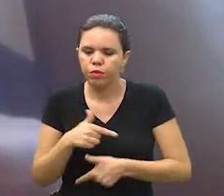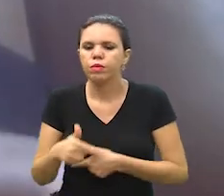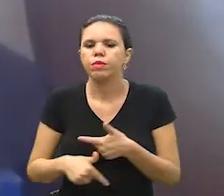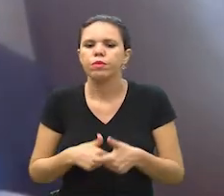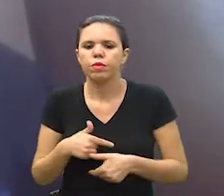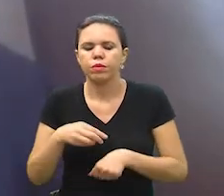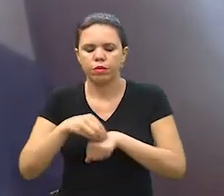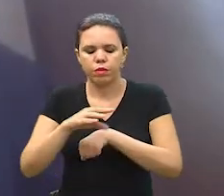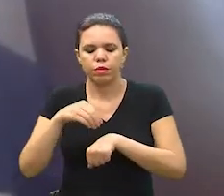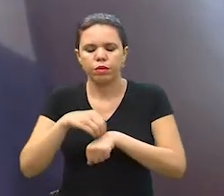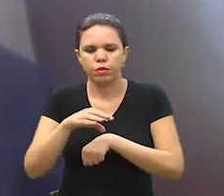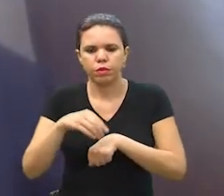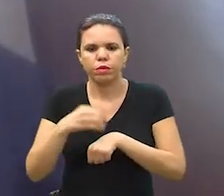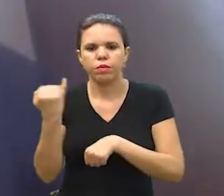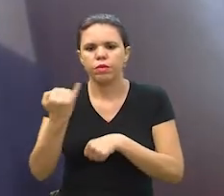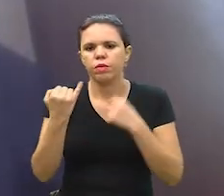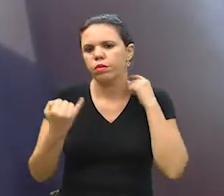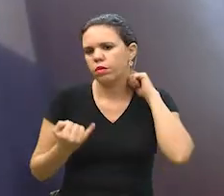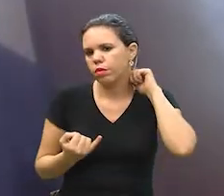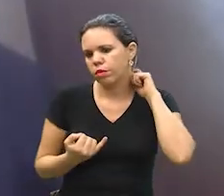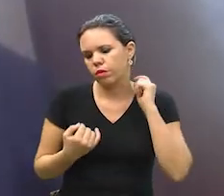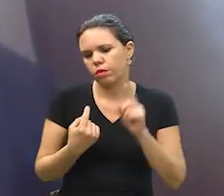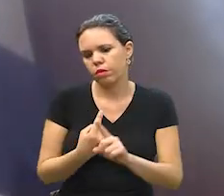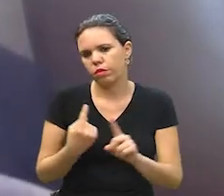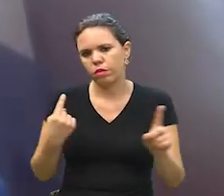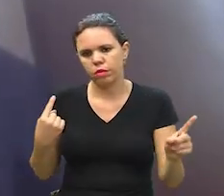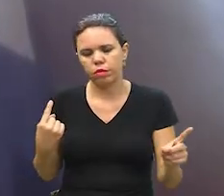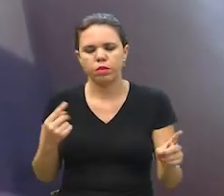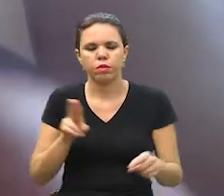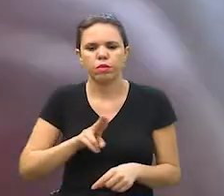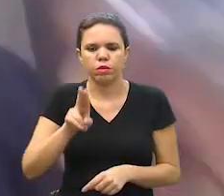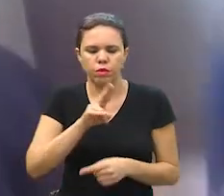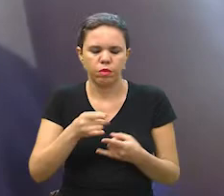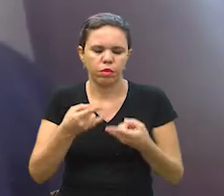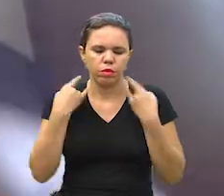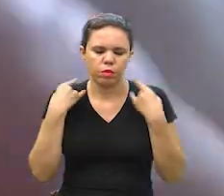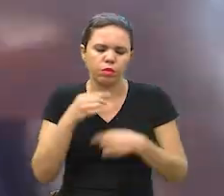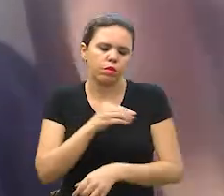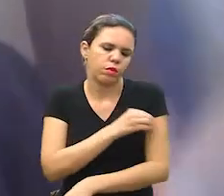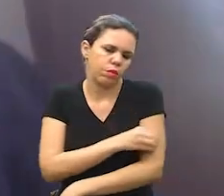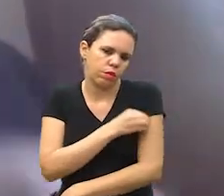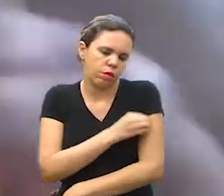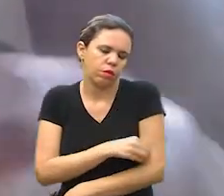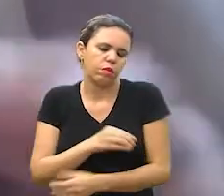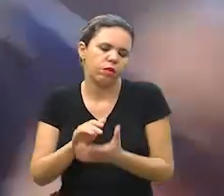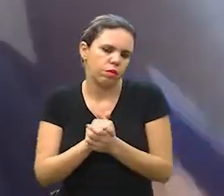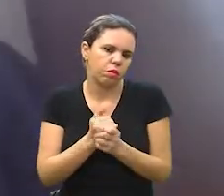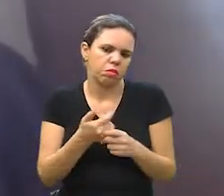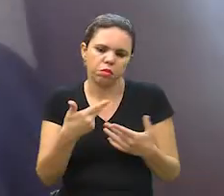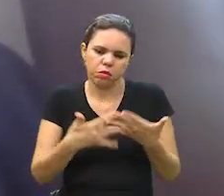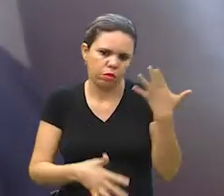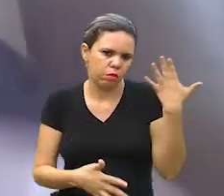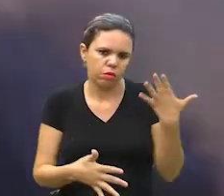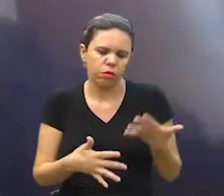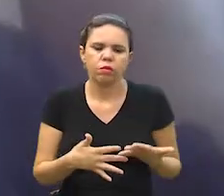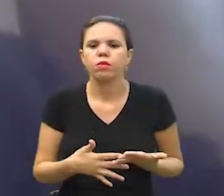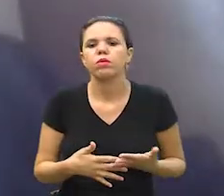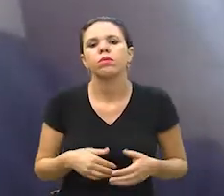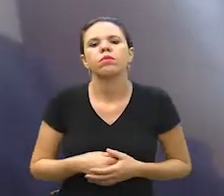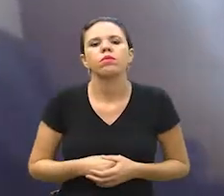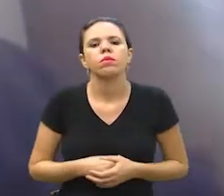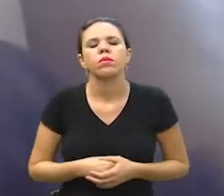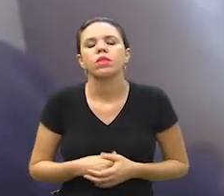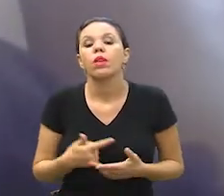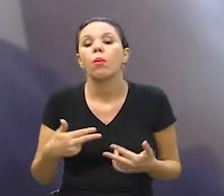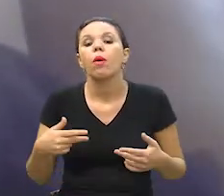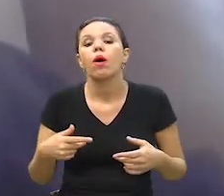temos que passar a mensagem da importância do distanciamento social, do uso de máscaras, do álcool gel, de lavar as mãos, isso tudo. E tem uma questão que